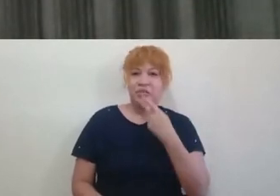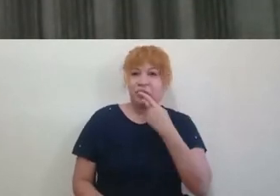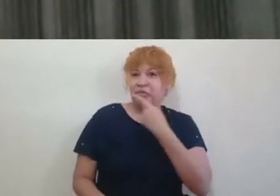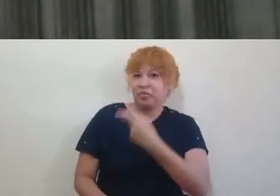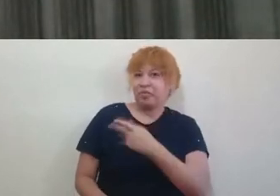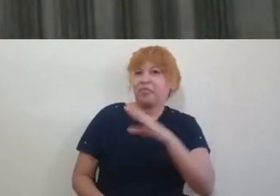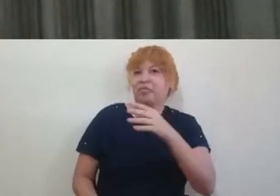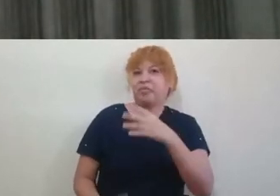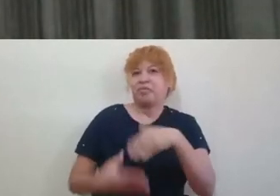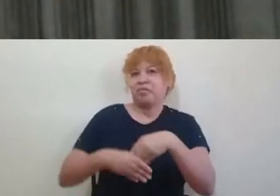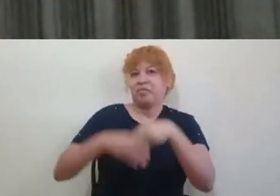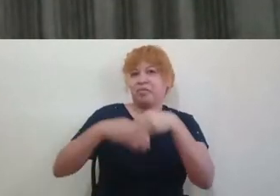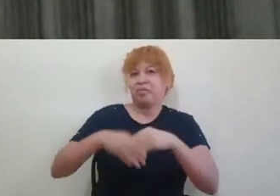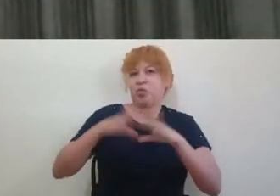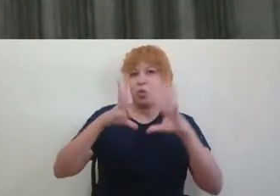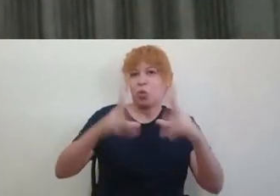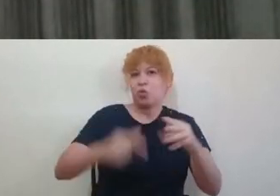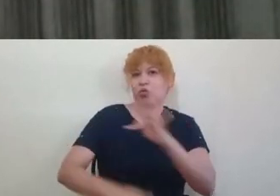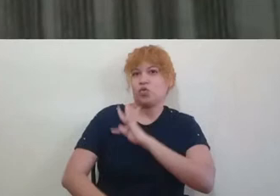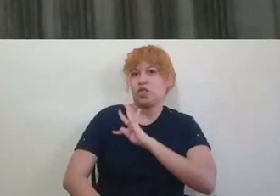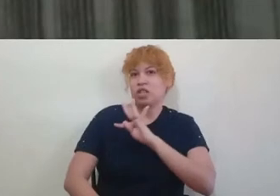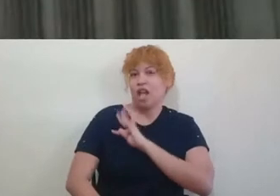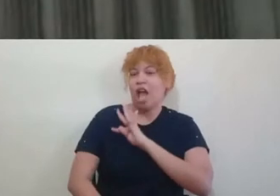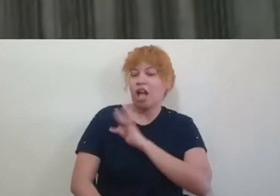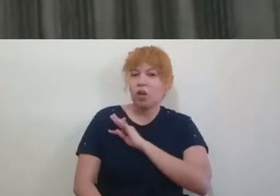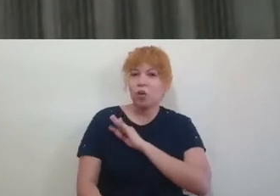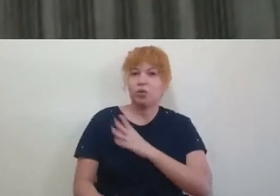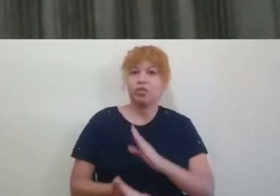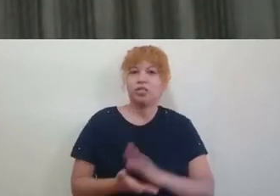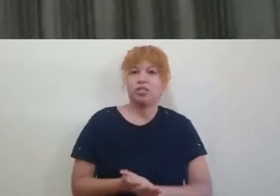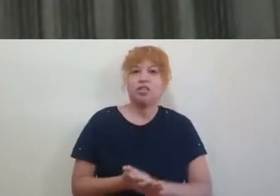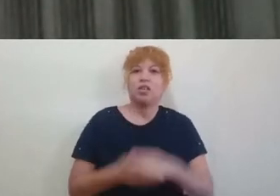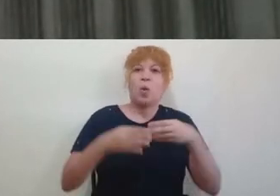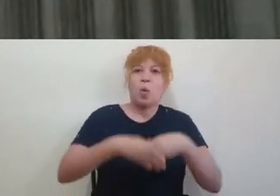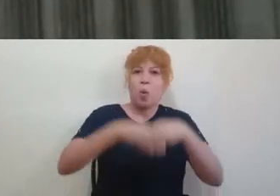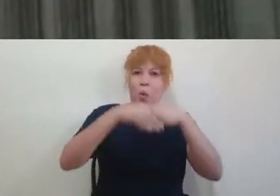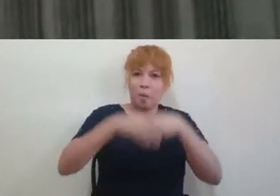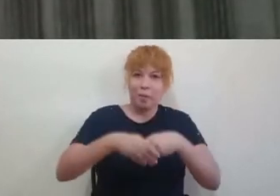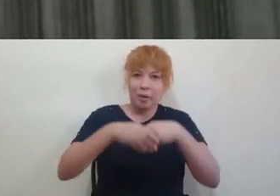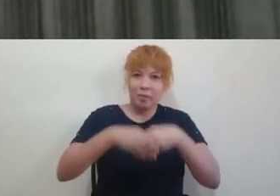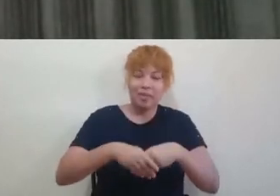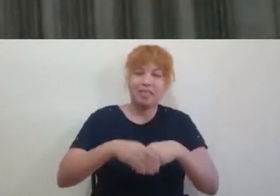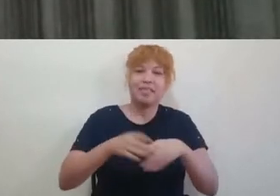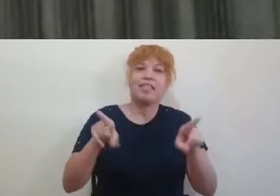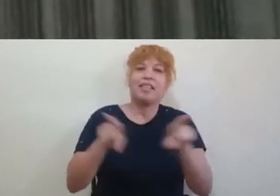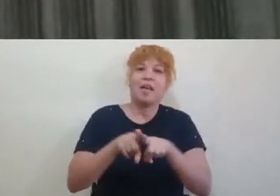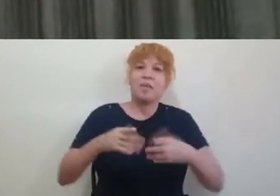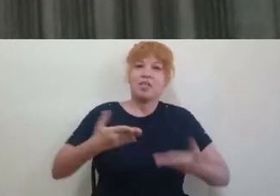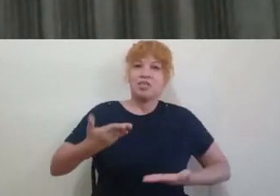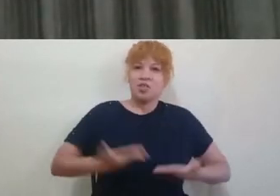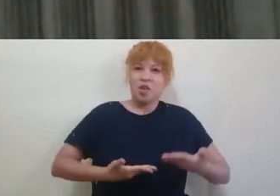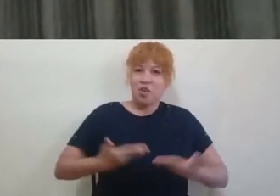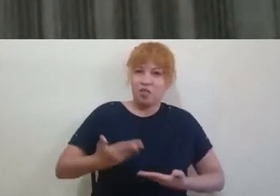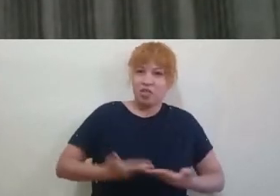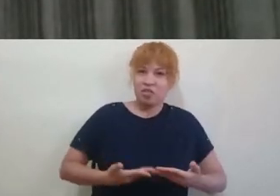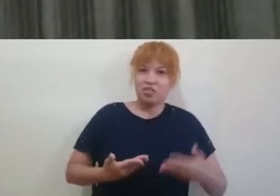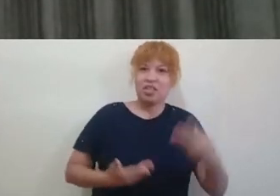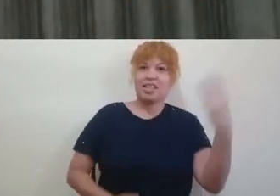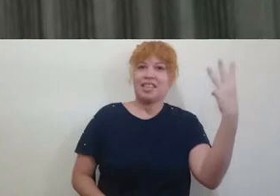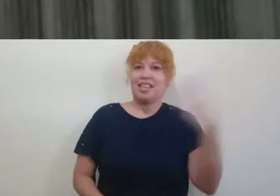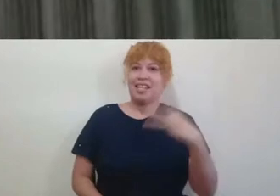UFRPE. E agora, não menos importante, cumprimento em especial a